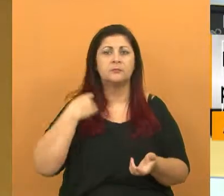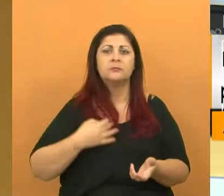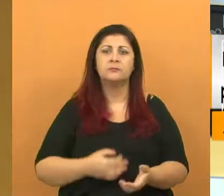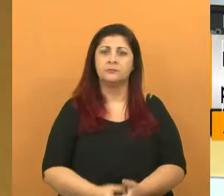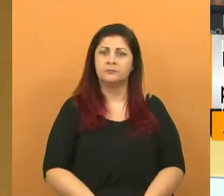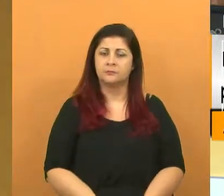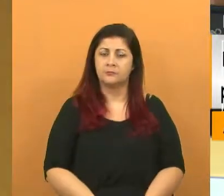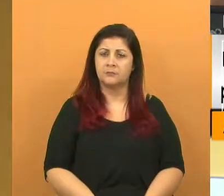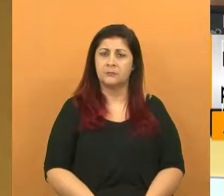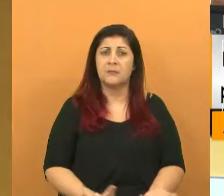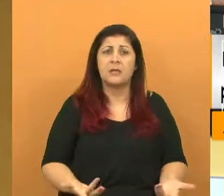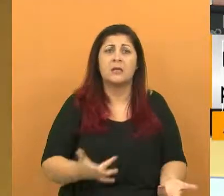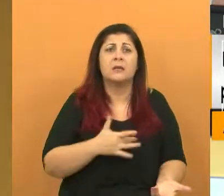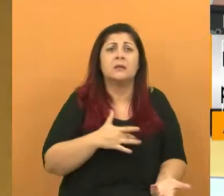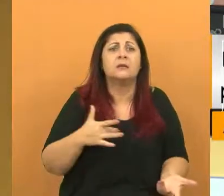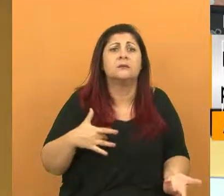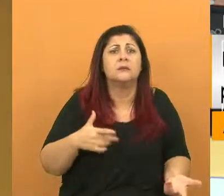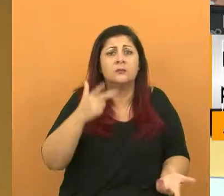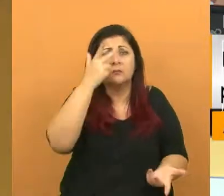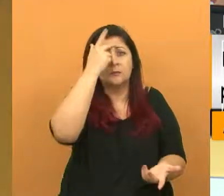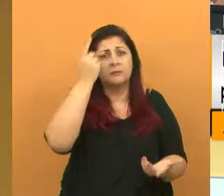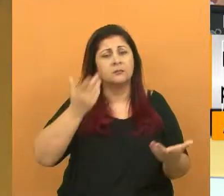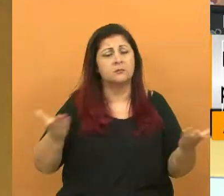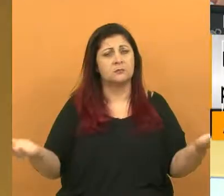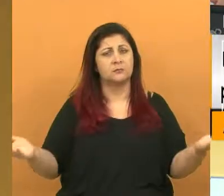E a saúde dessa pessoa como é que fica?